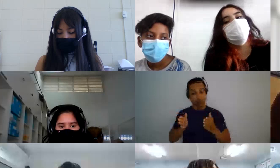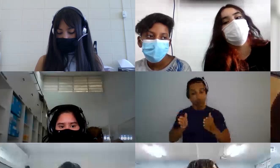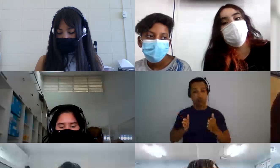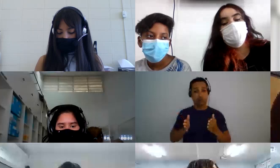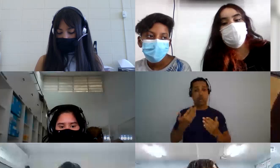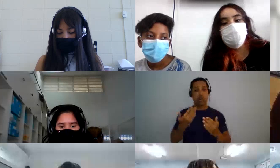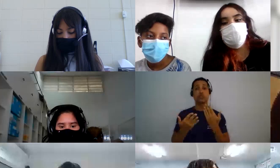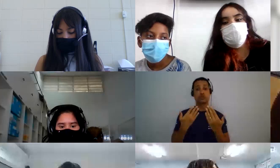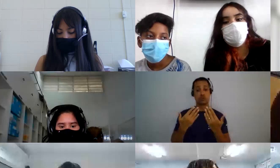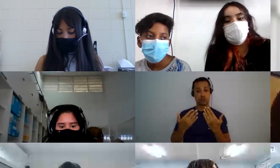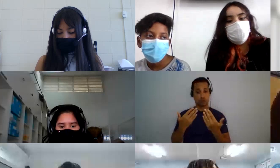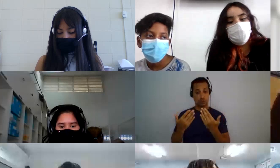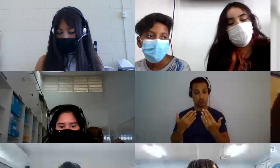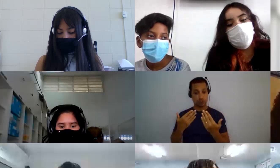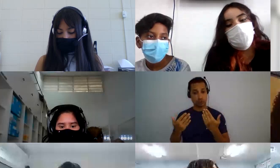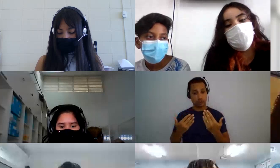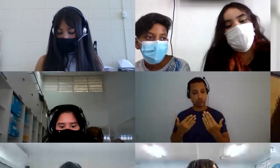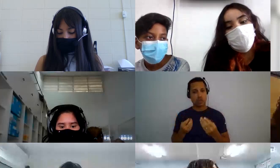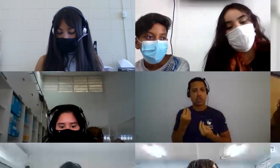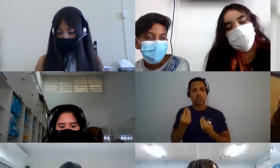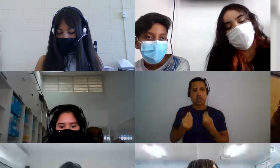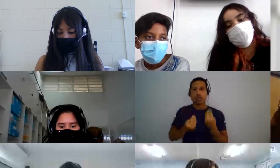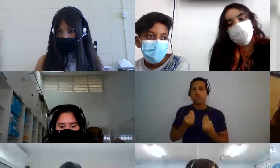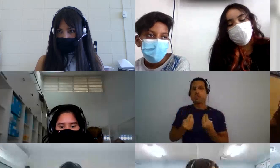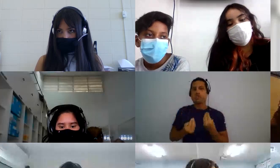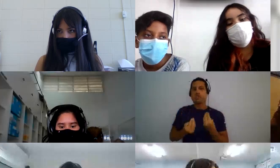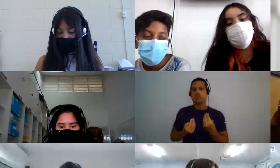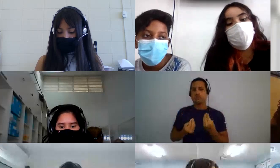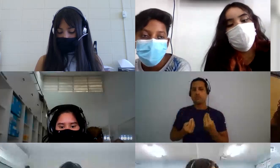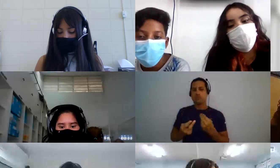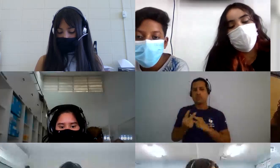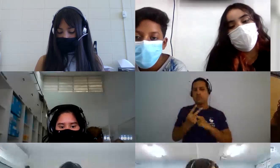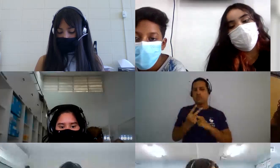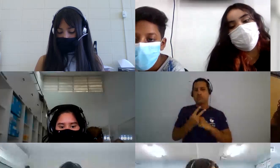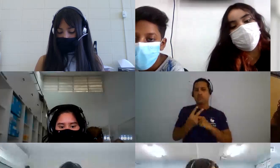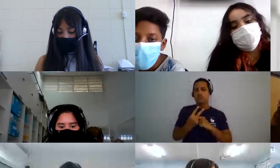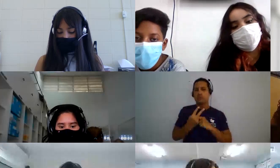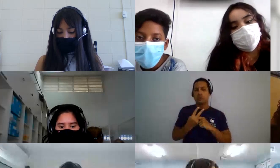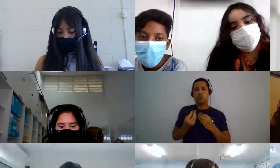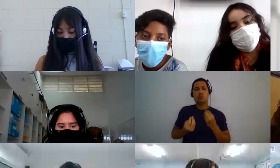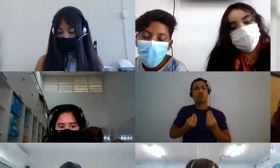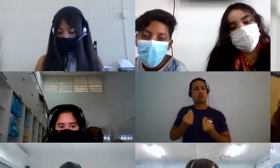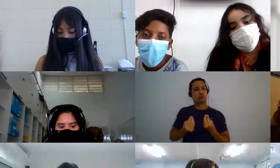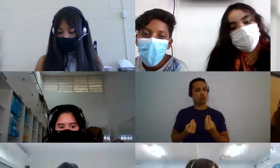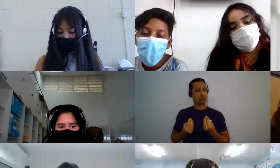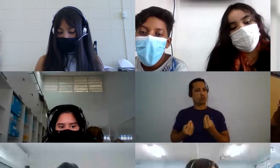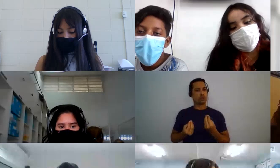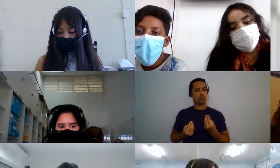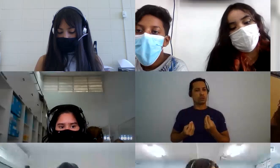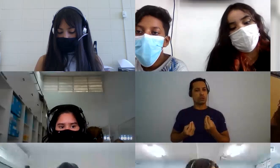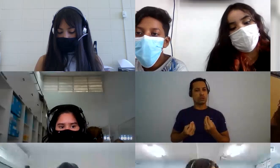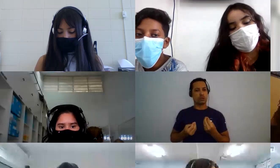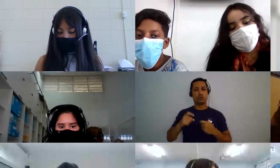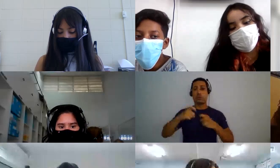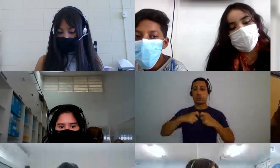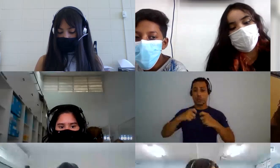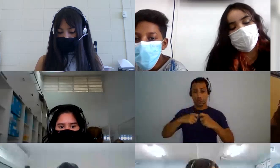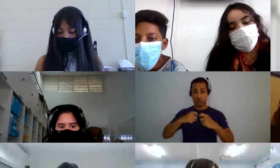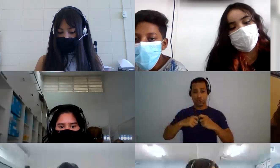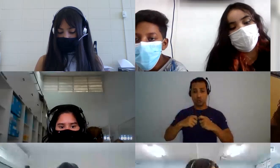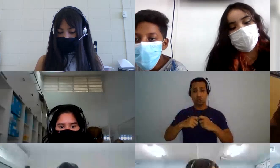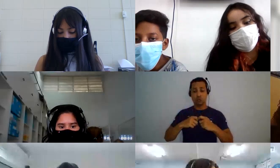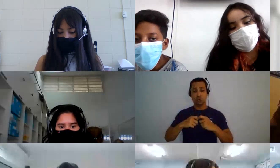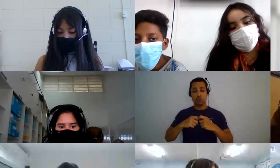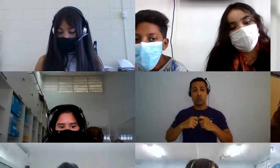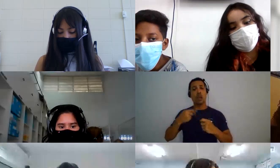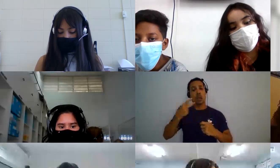conversar com vocês de como vocês se cuidam. É, e não é só cuidar na parte de transa, não. Claro que eu vou falar de